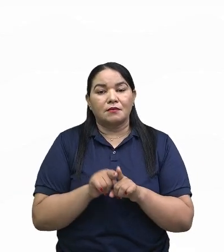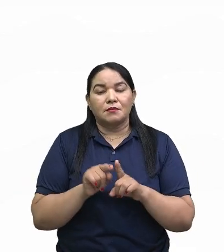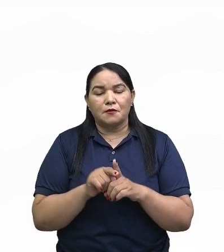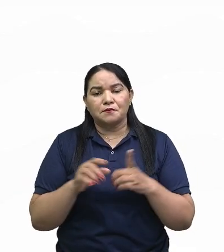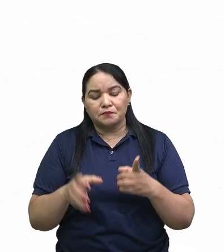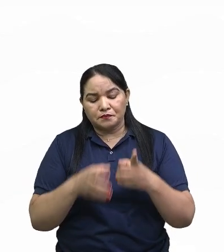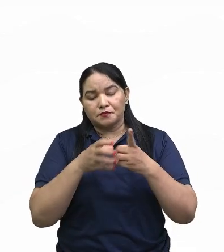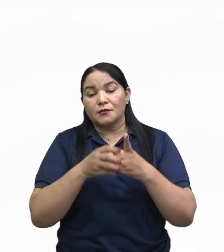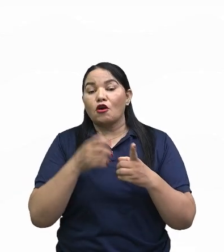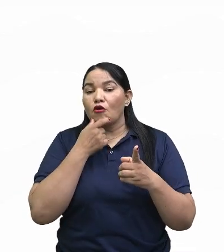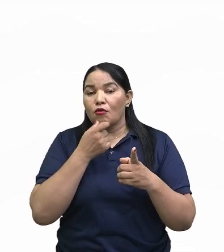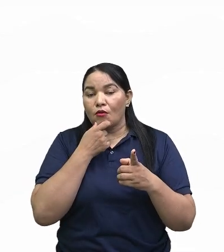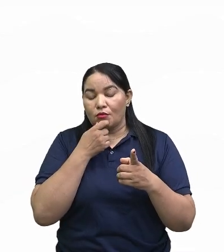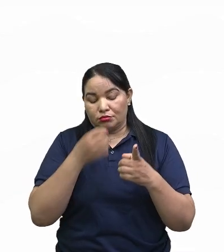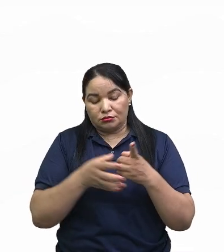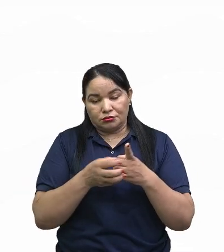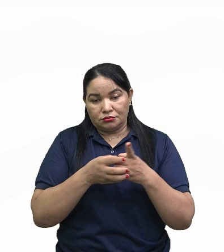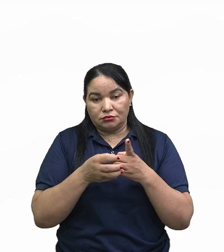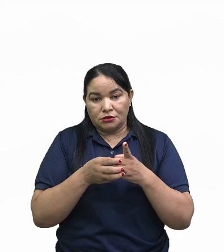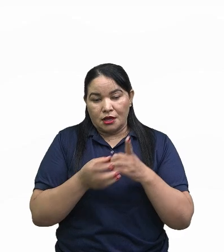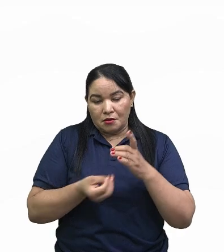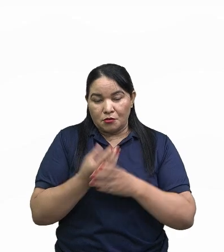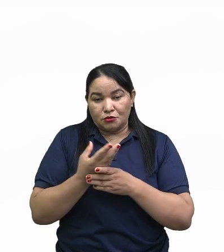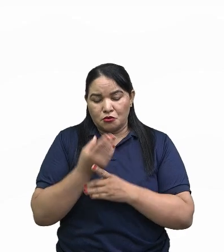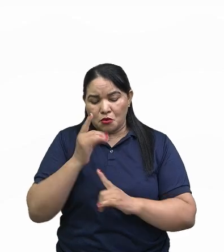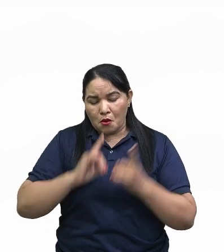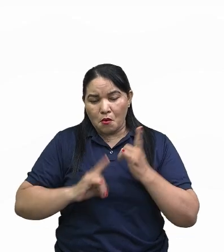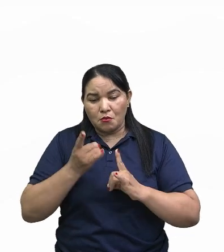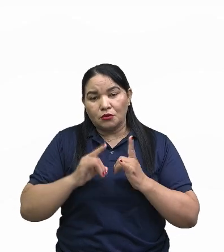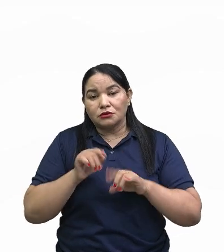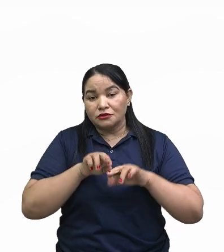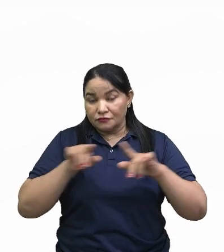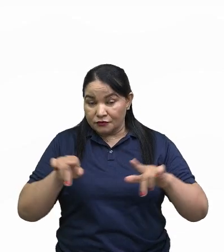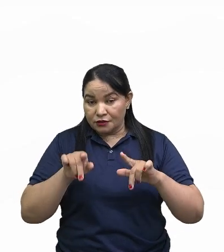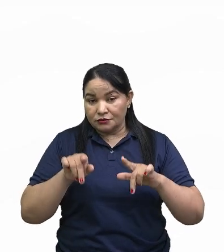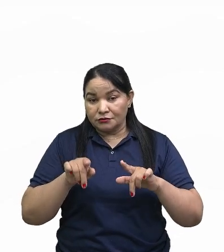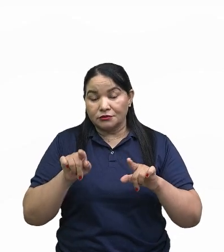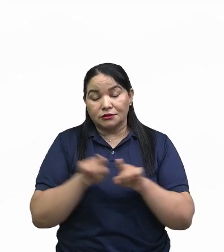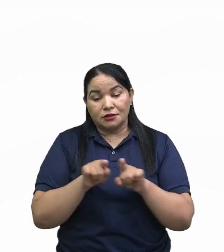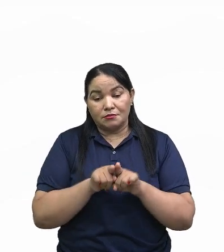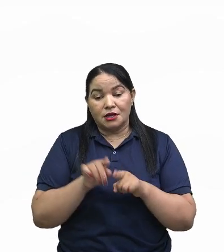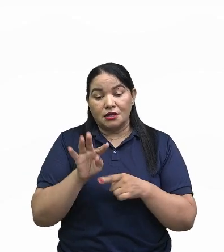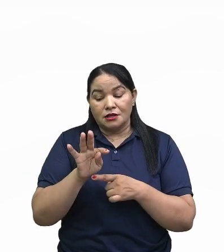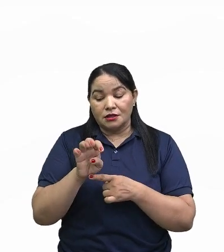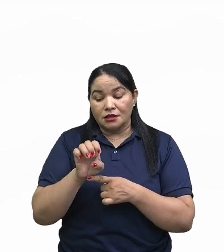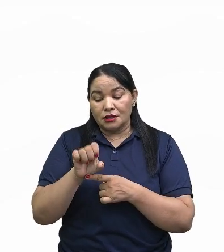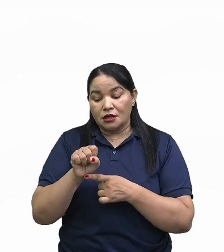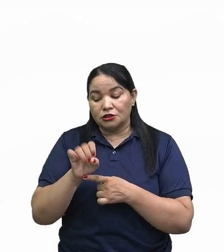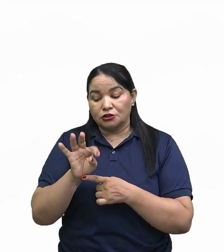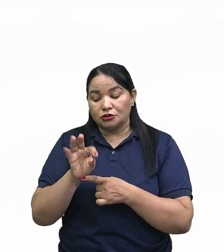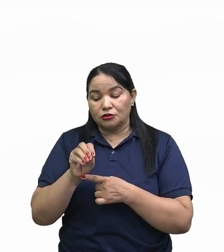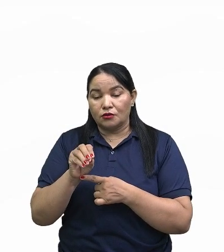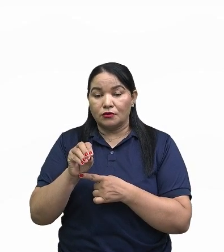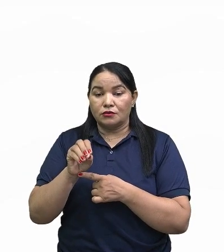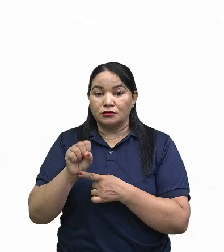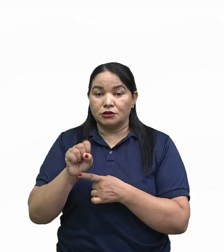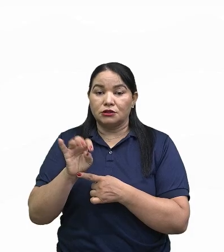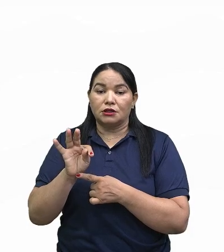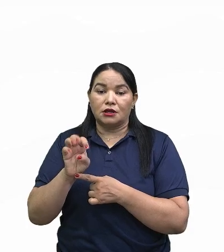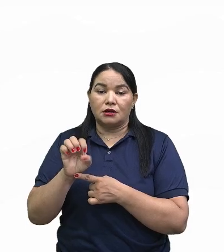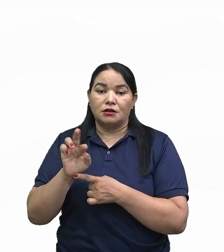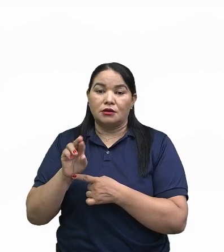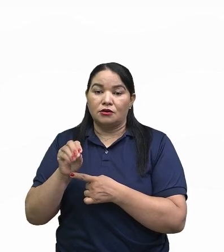testículo? Também, né, ele vai produzir diversos hormônios, dentre eles a testosterona, né, esse hormônio aí masculino que também